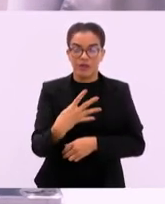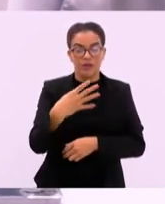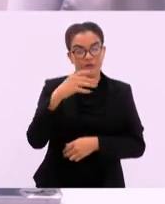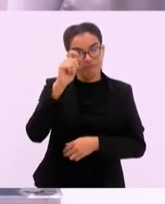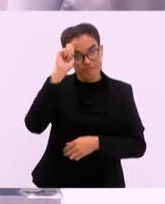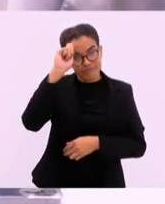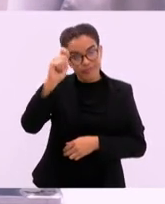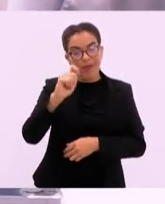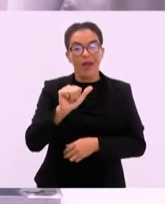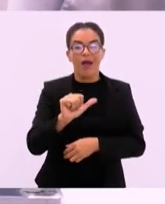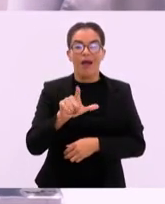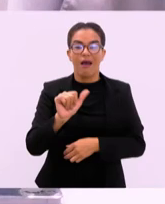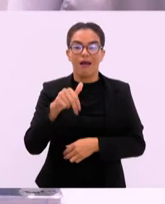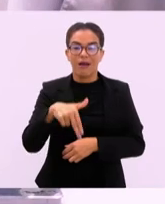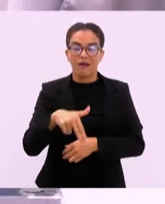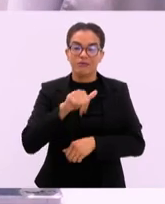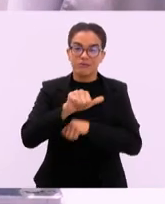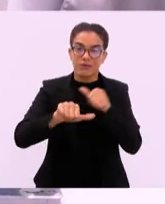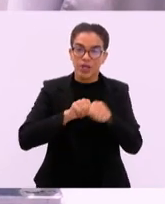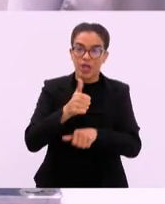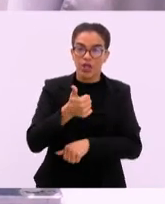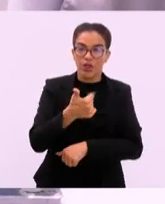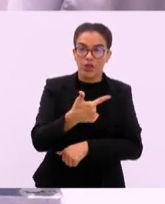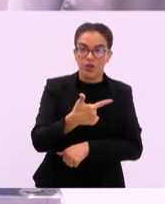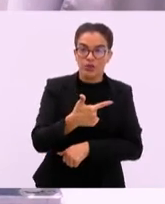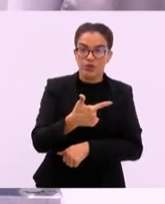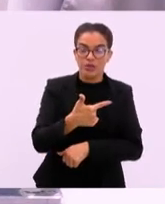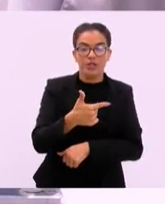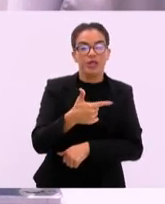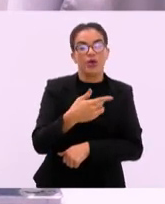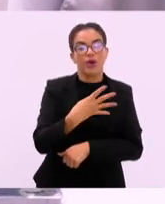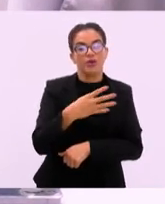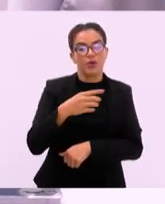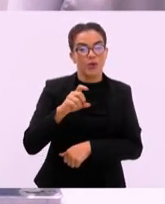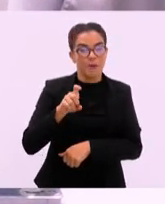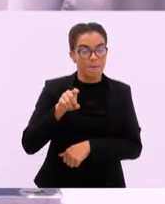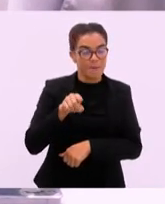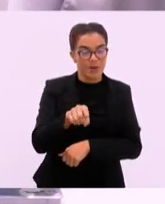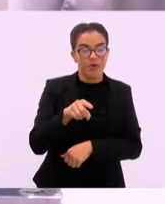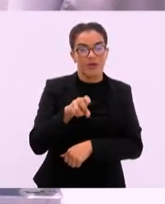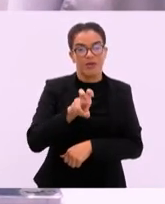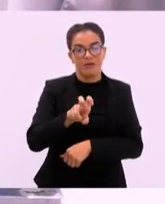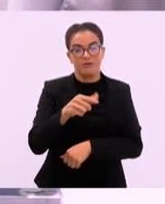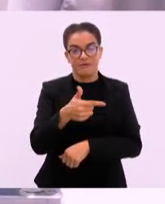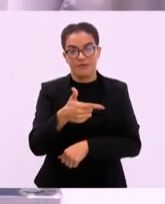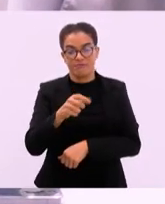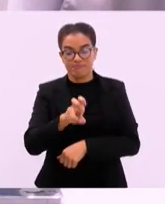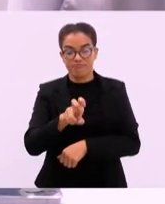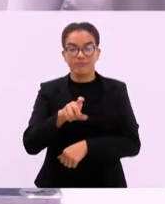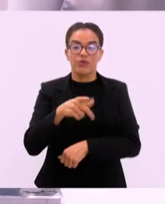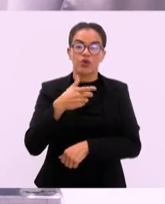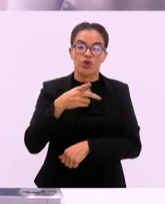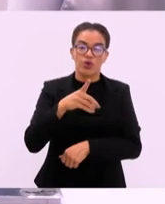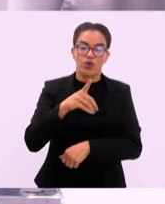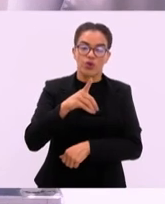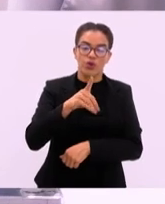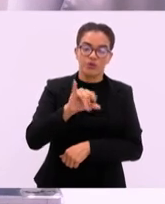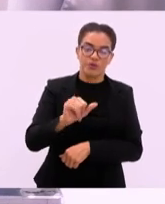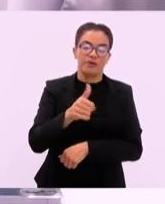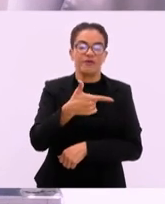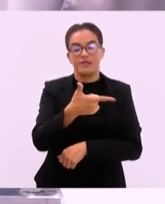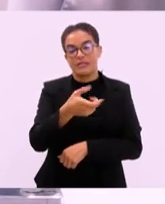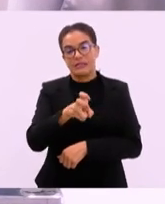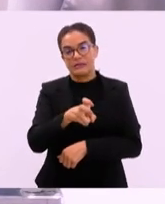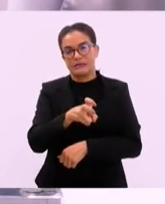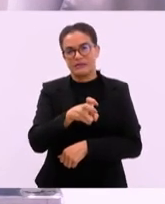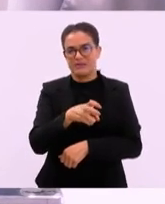deputado Alan Lopes, que altera a redação do artigo 12 da Lei 4.528, de 28 de março de 2005.